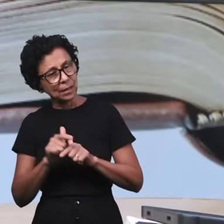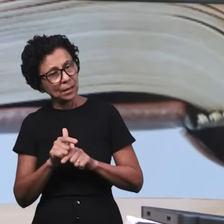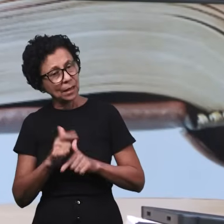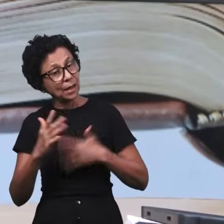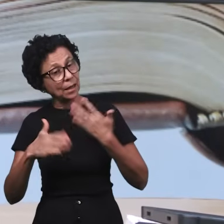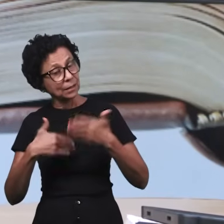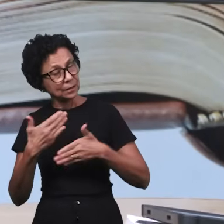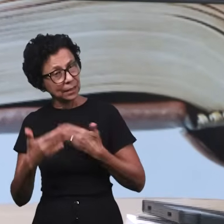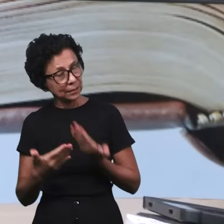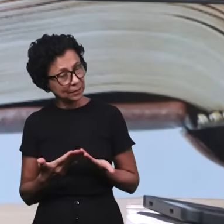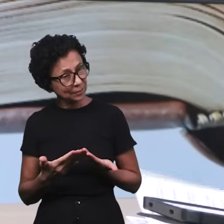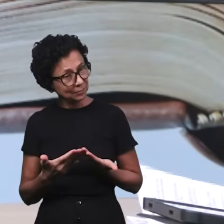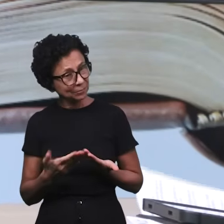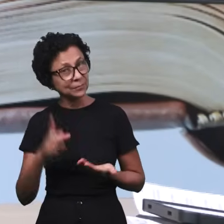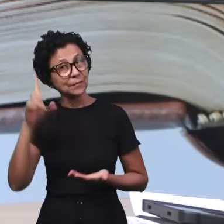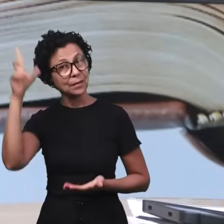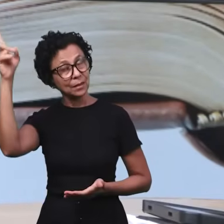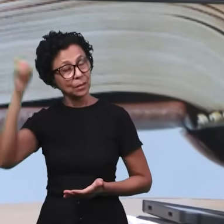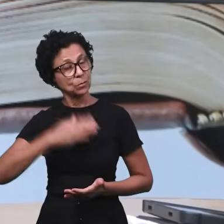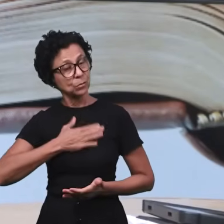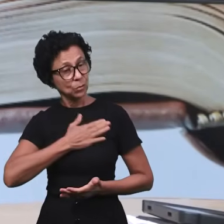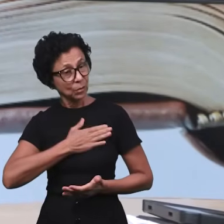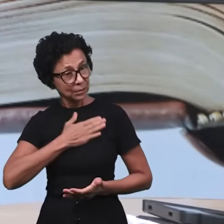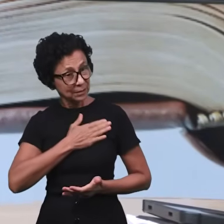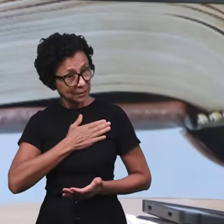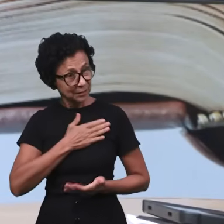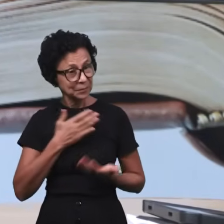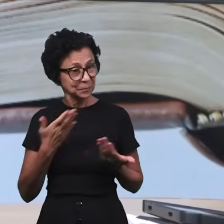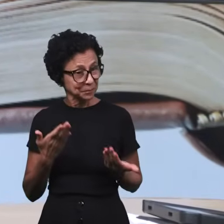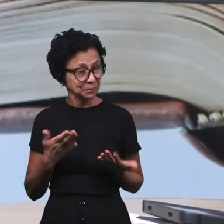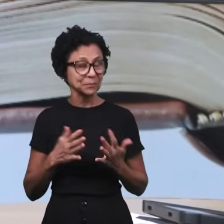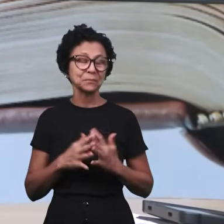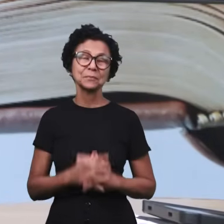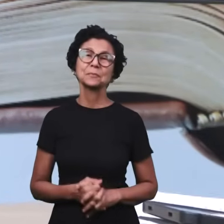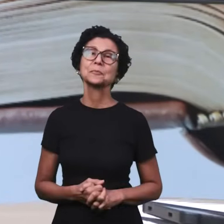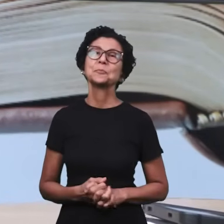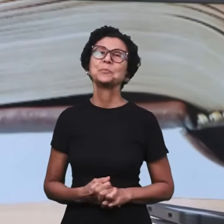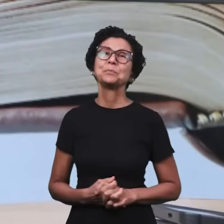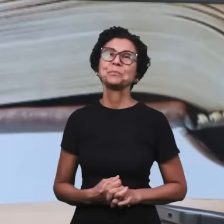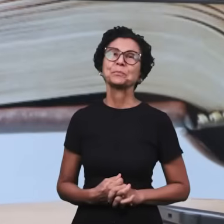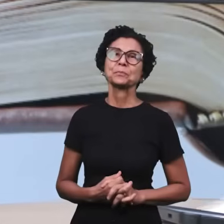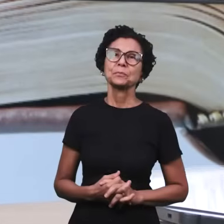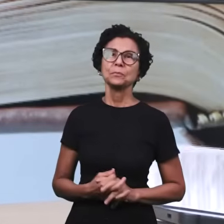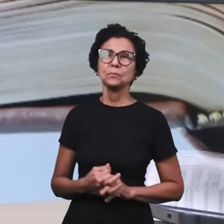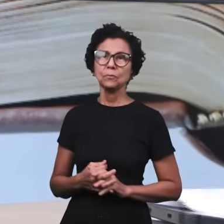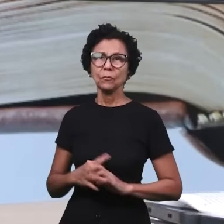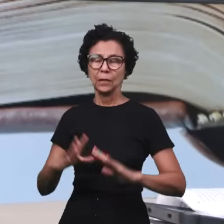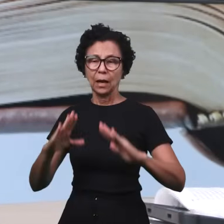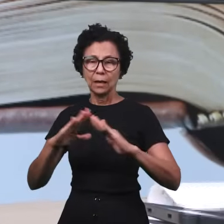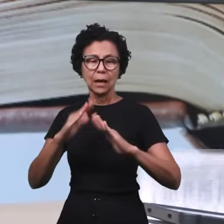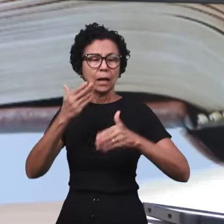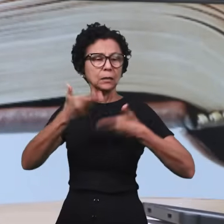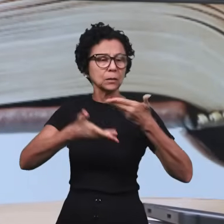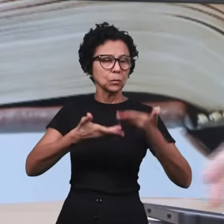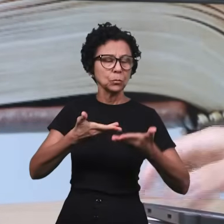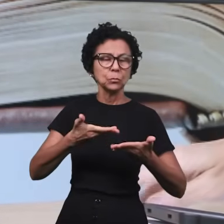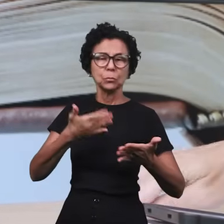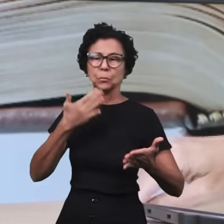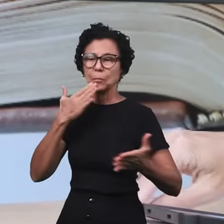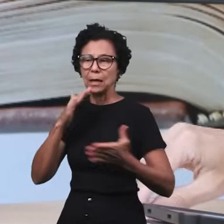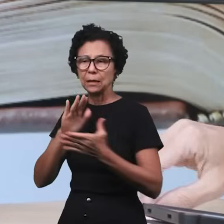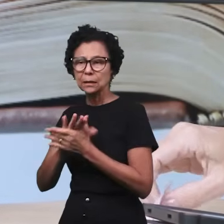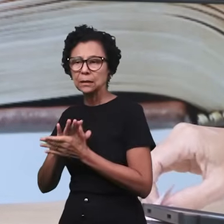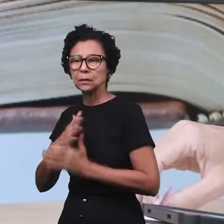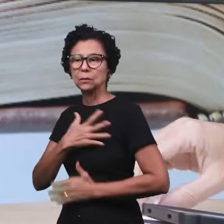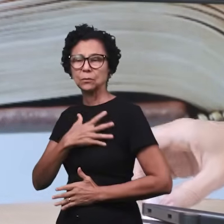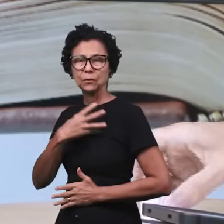vontade, porque isso agrada ao Senhor. E esse trabalho nós fazemos na nossa casa, cuidando da casa, cuidando do esposo,